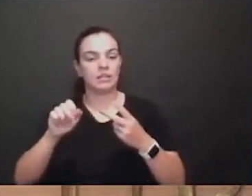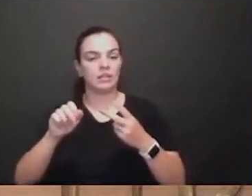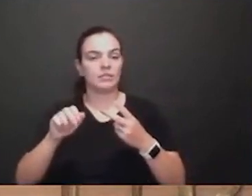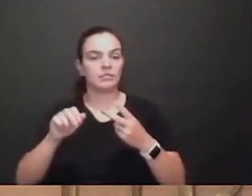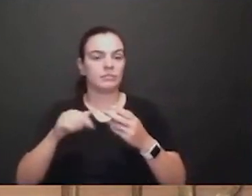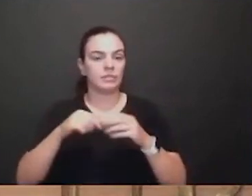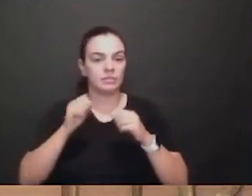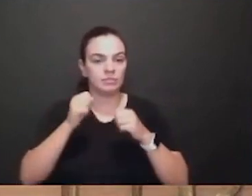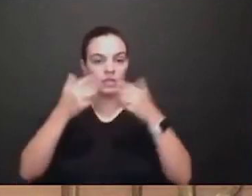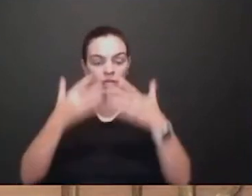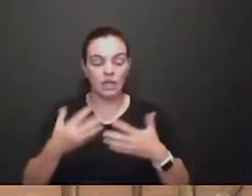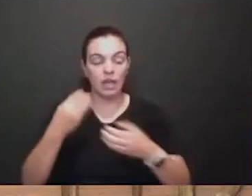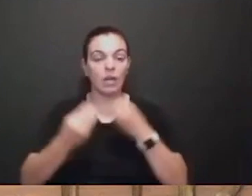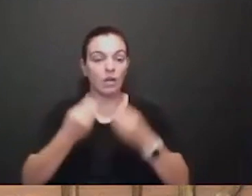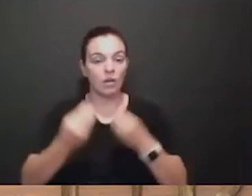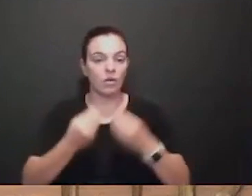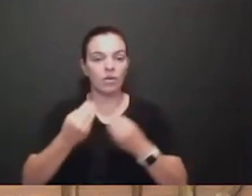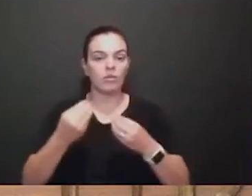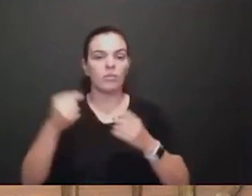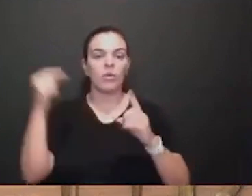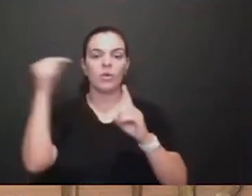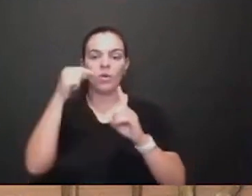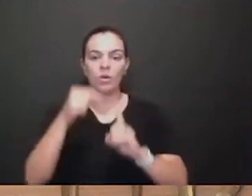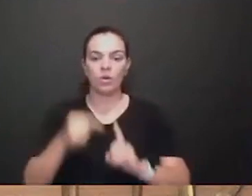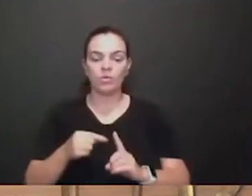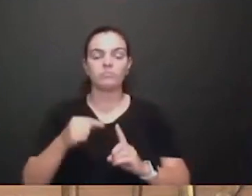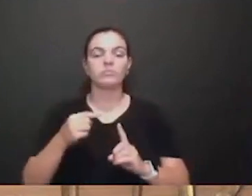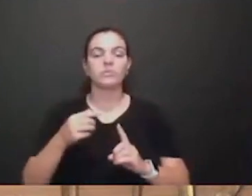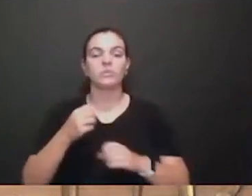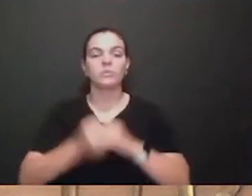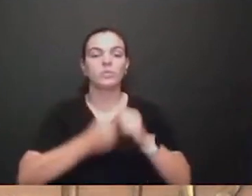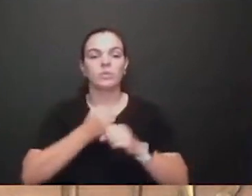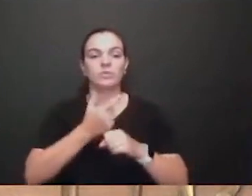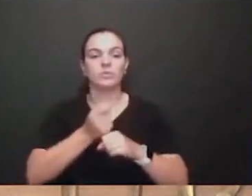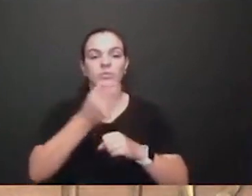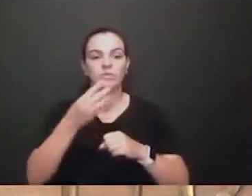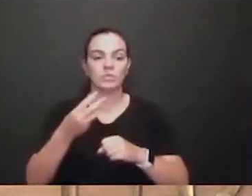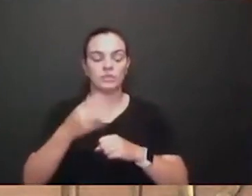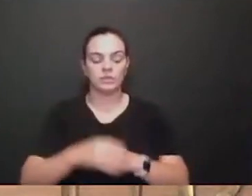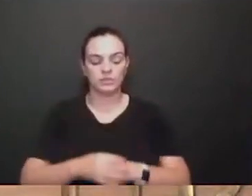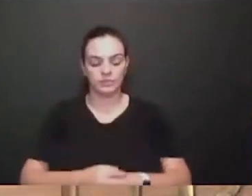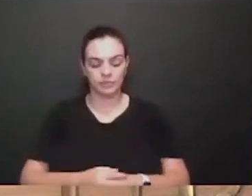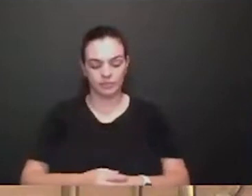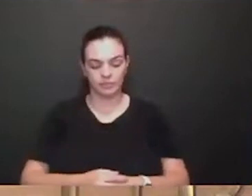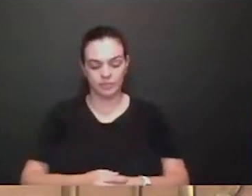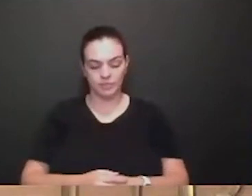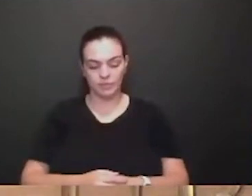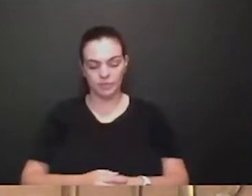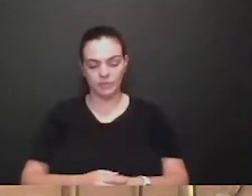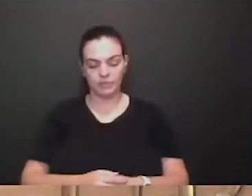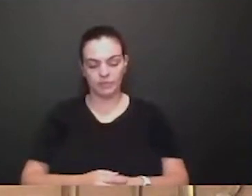das metas no ano de 2023, acerca do plano plurianual vigente. A concessão da palavra